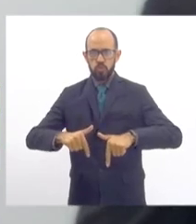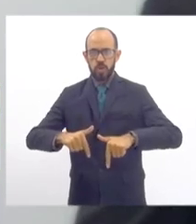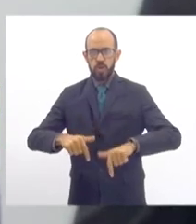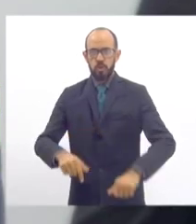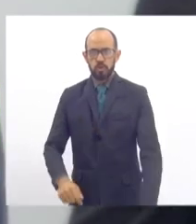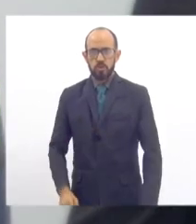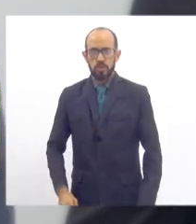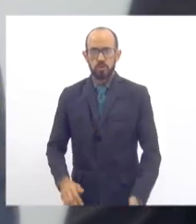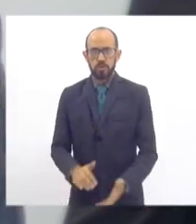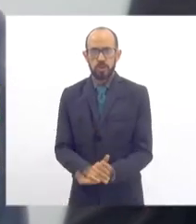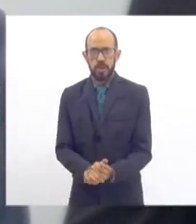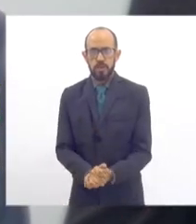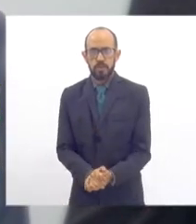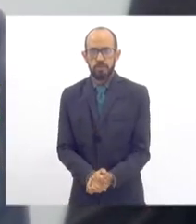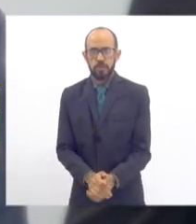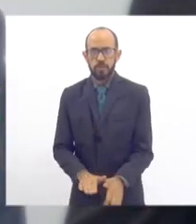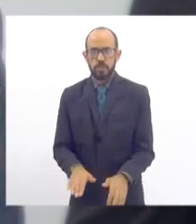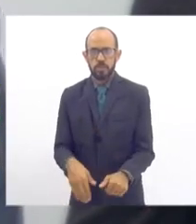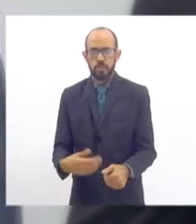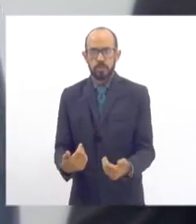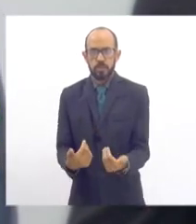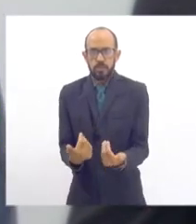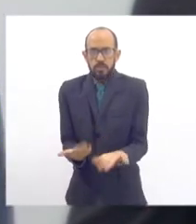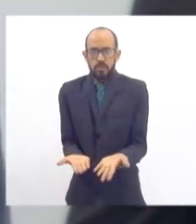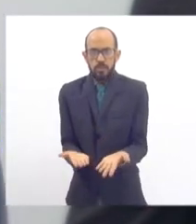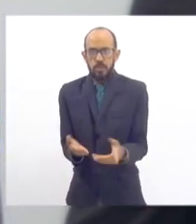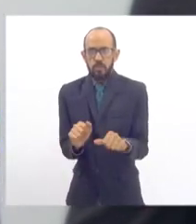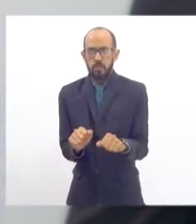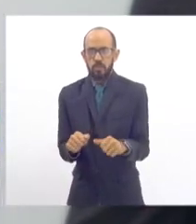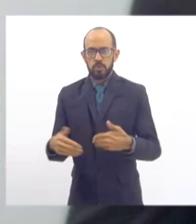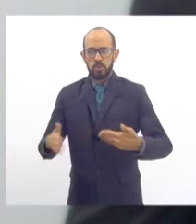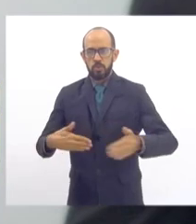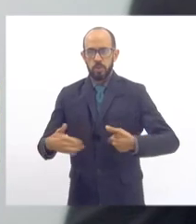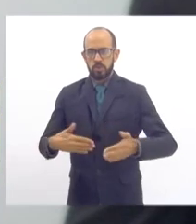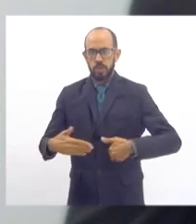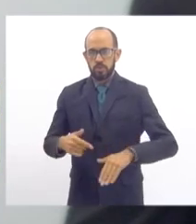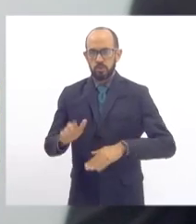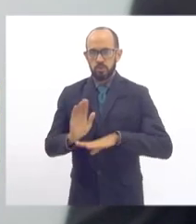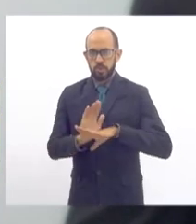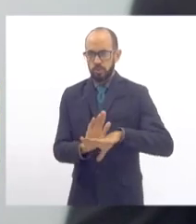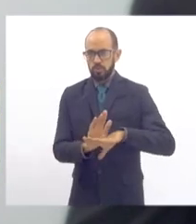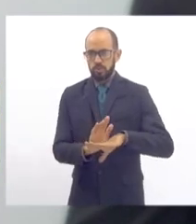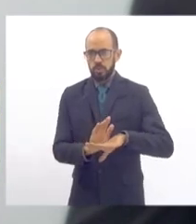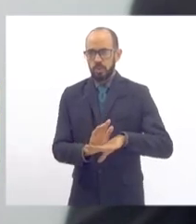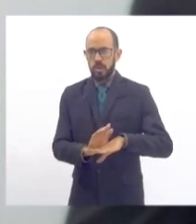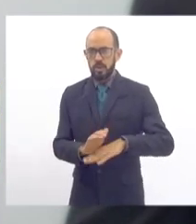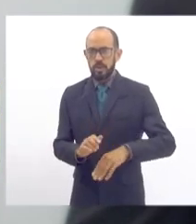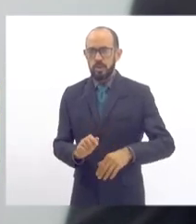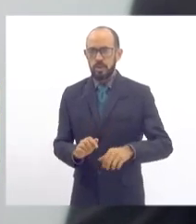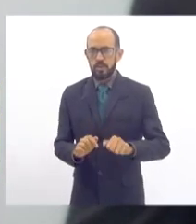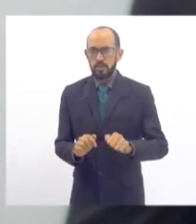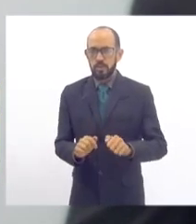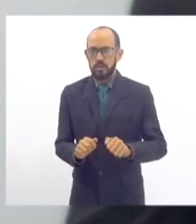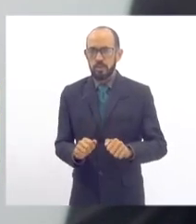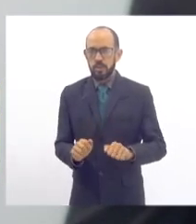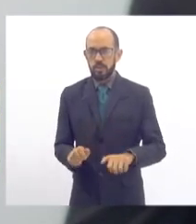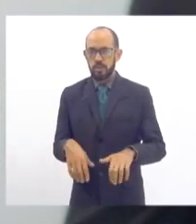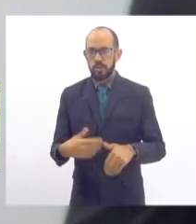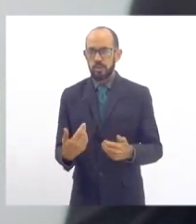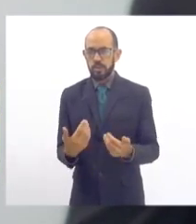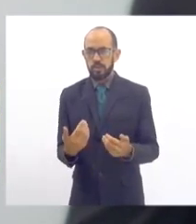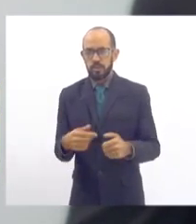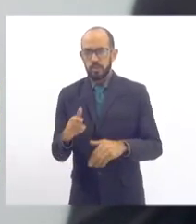um processo que já está judicializado, ele é um processo que nos ajuda. Ele é um processo que nos ajuda. Por quê? Porque se tem um